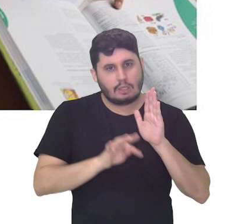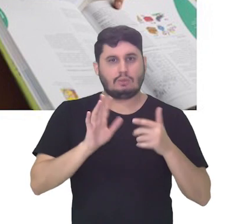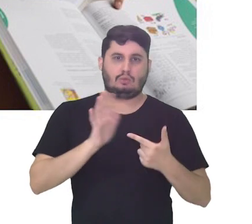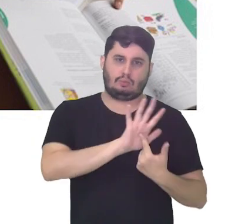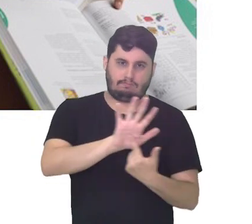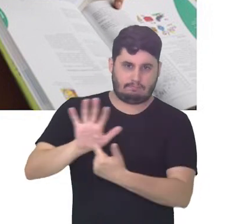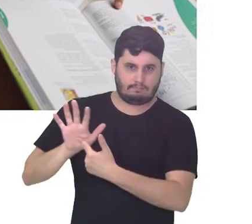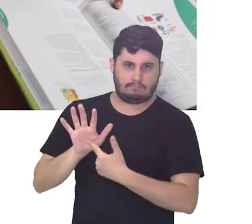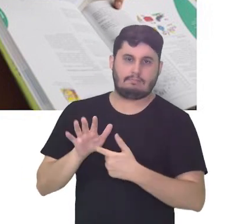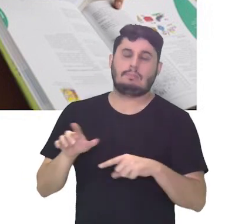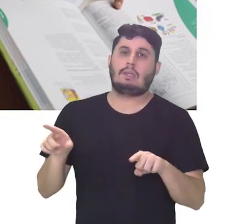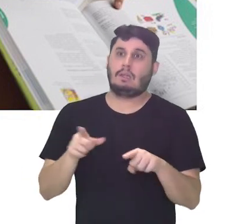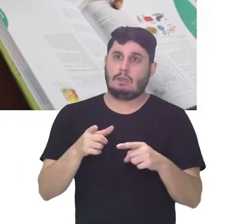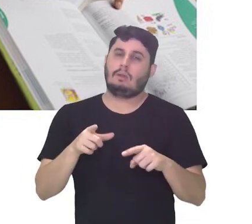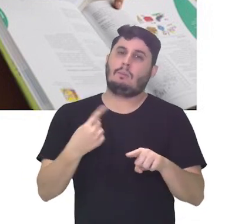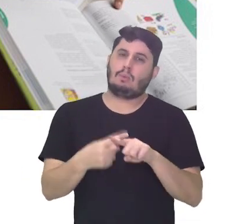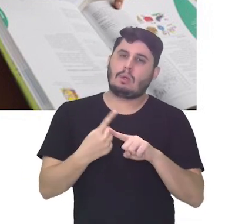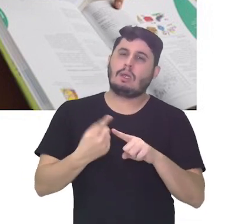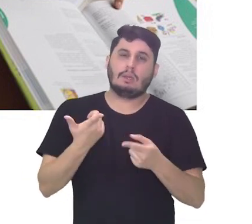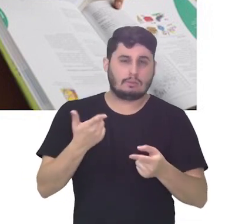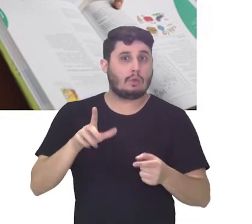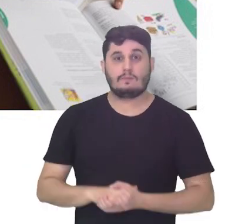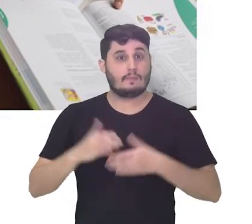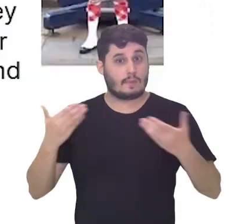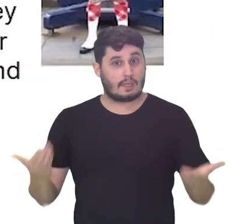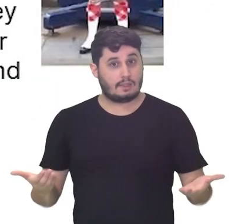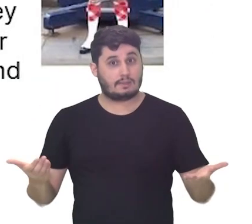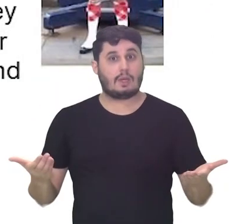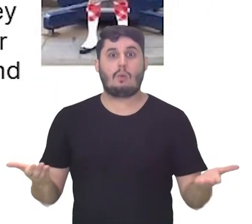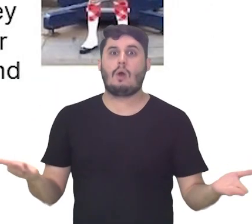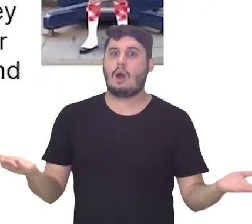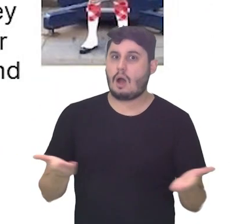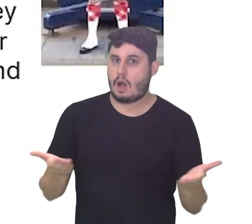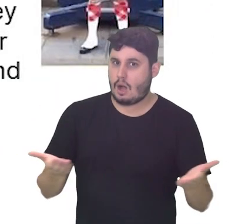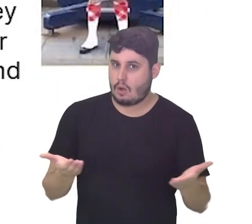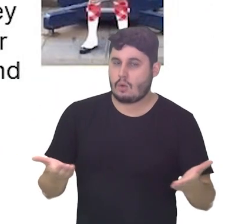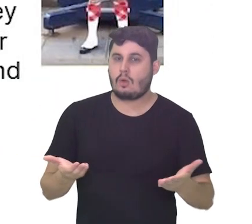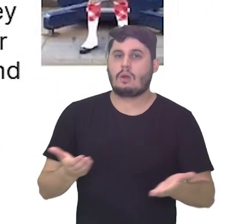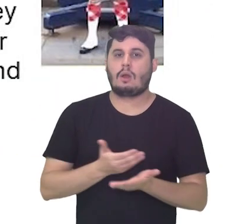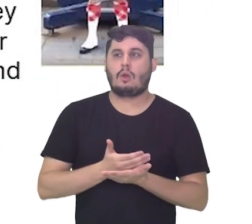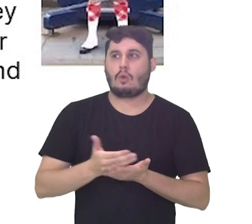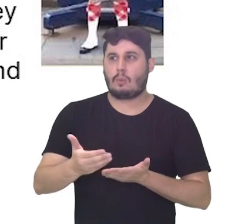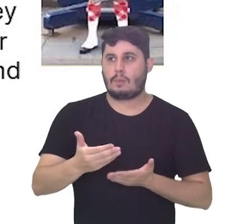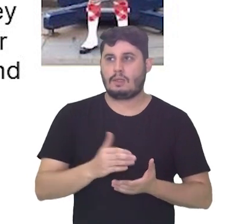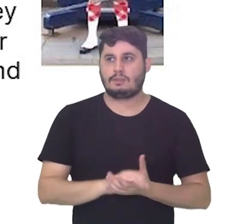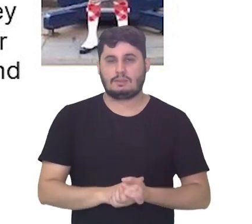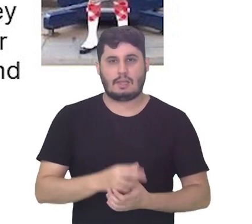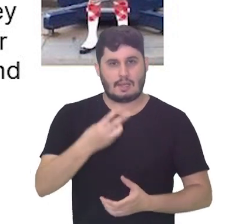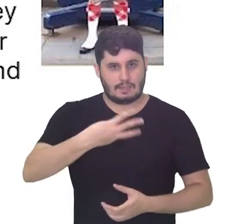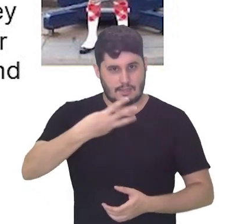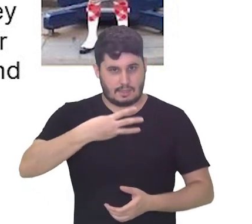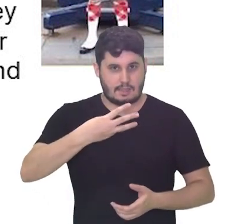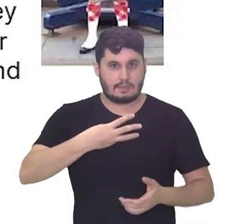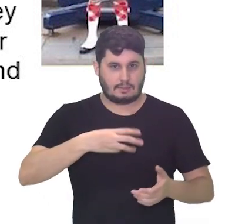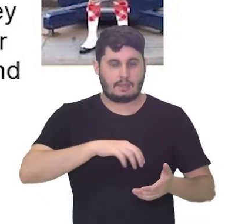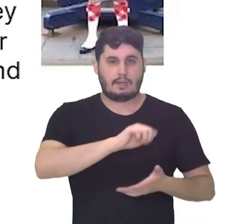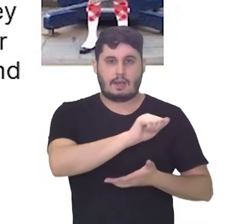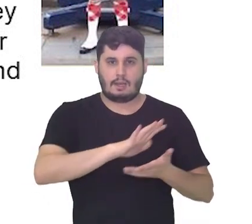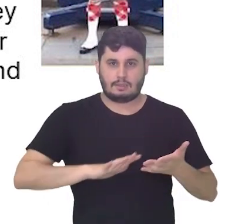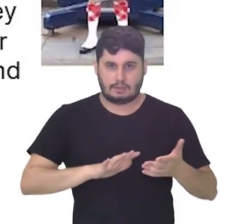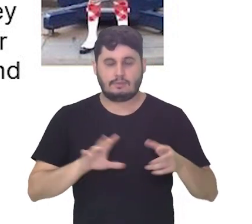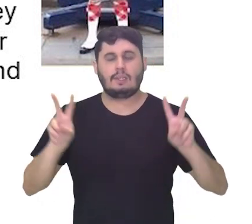técnicas textuais, para fazer a nossa leitura. Então, indo agora para a nossa terceira questão, temos um texto sobre